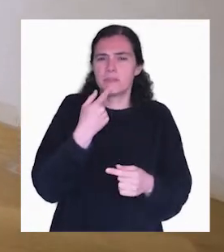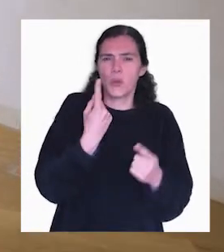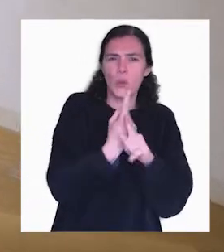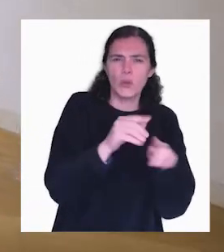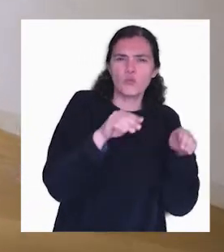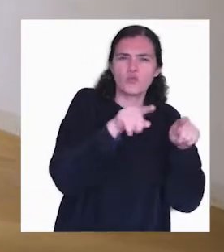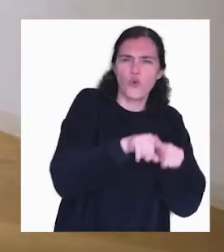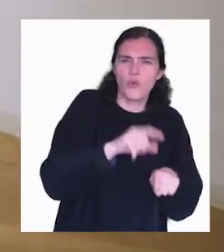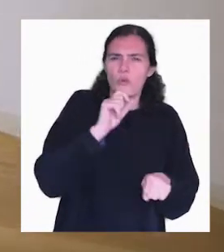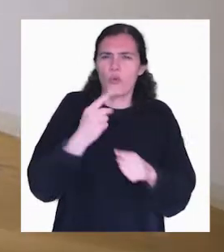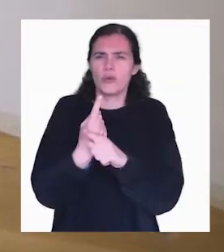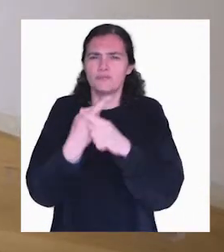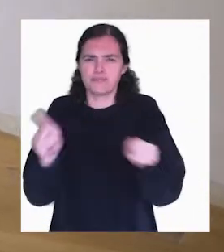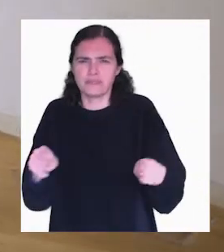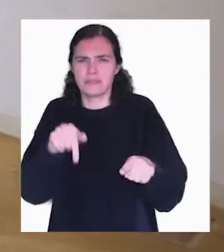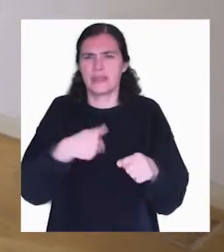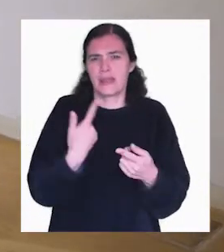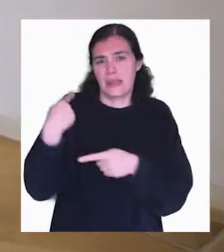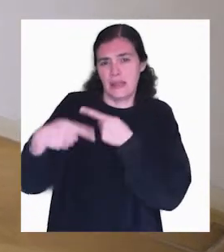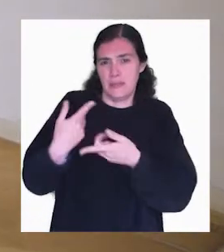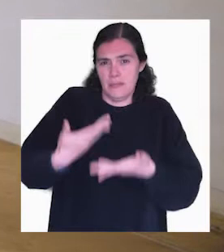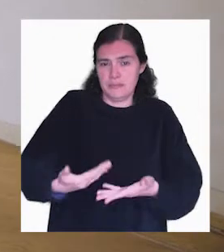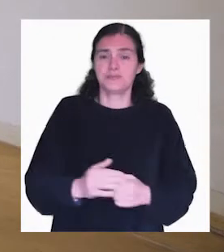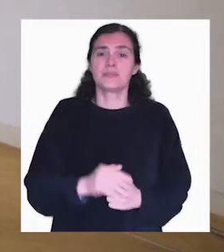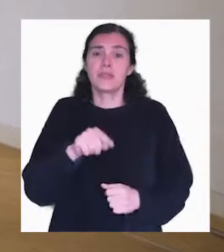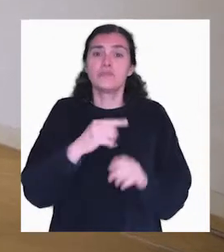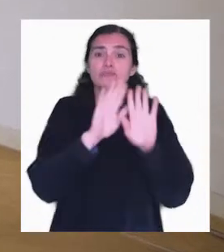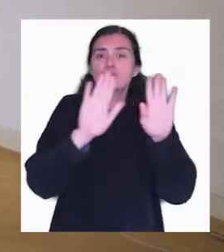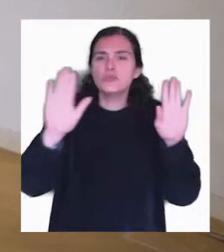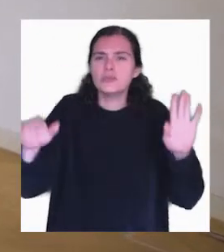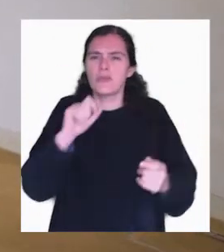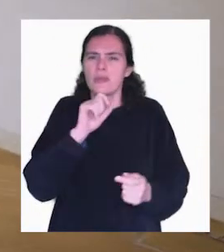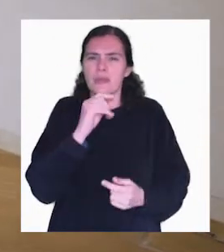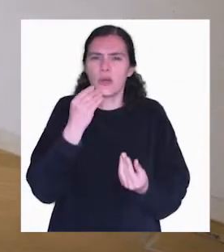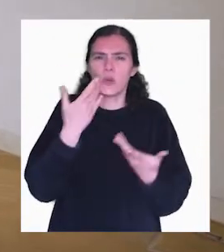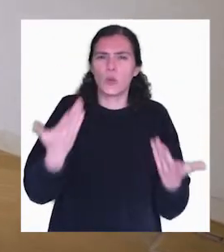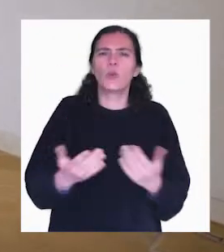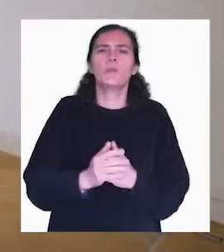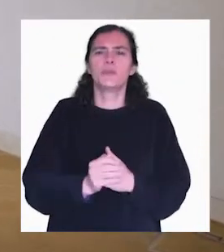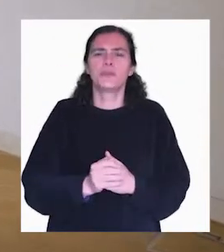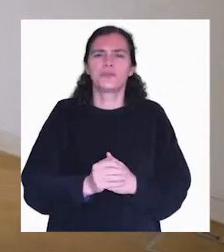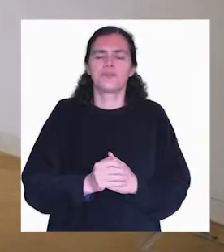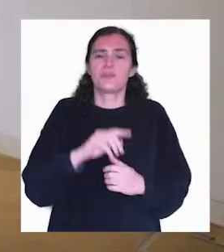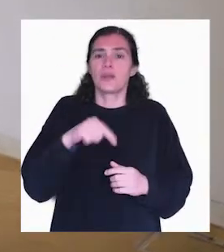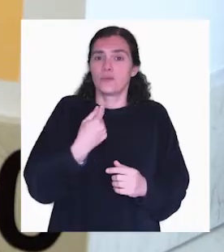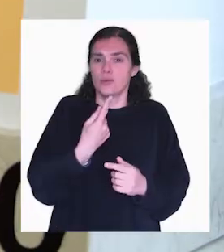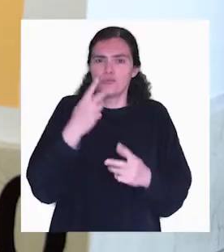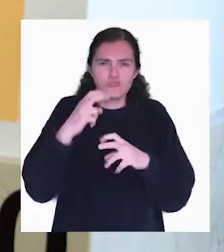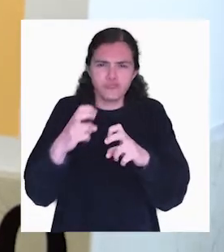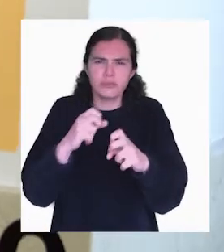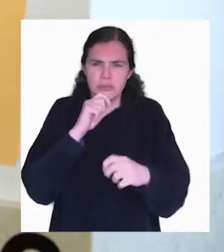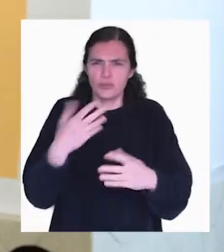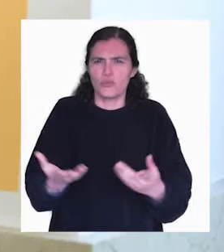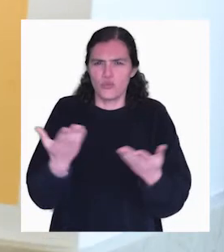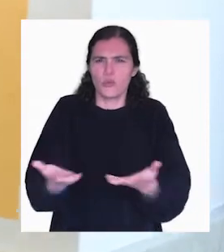temporalidades. Portanto, este dispositivo de exposição serviu-nos como forma de levar a cabo a pesquisa, ou seja, o que nós